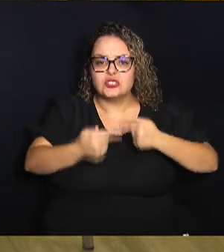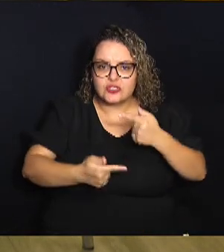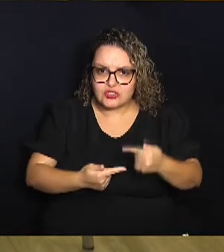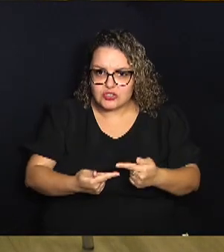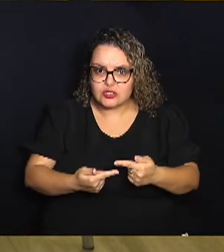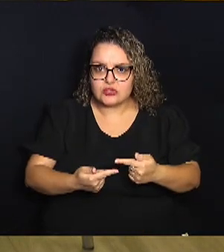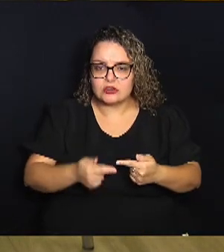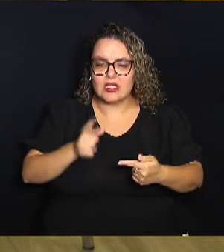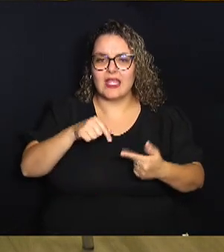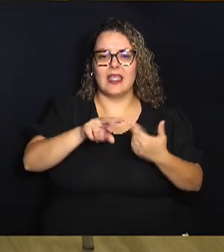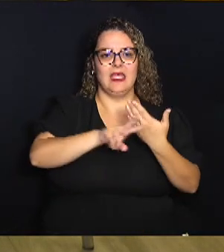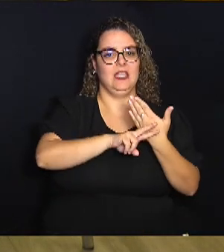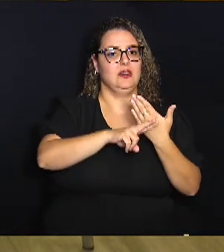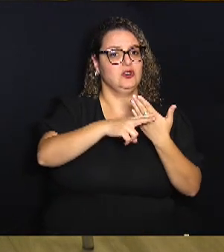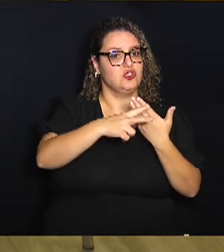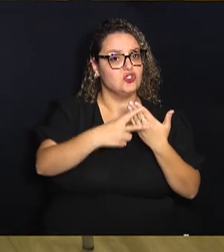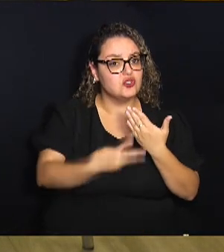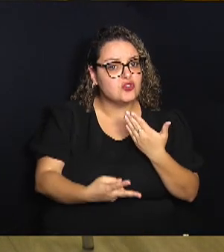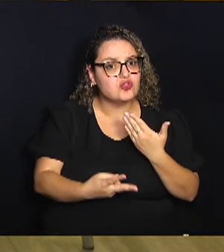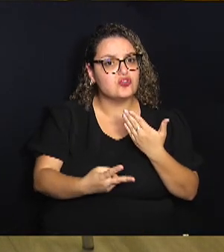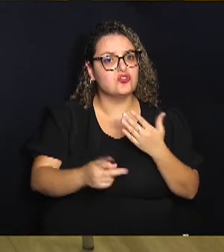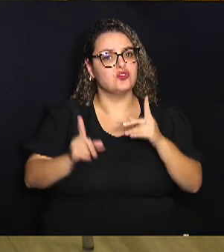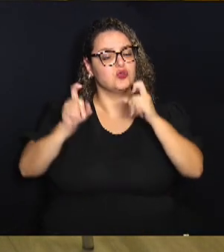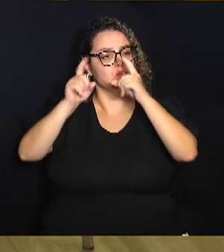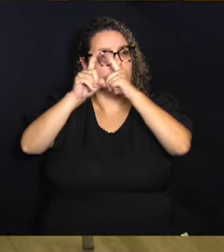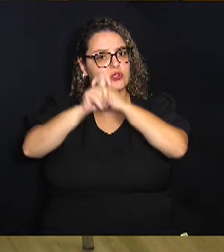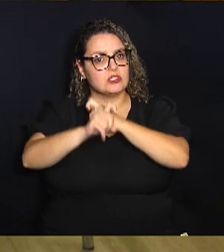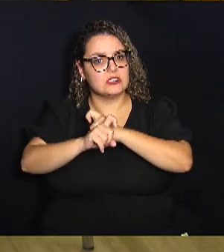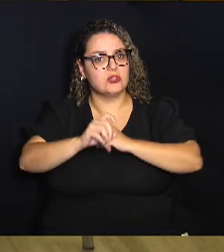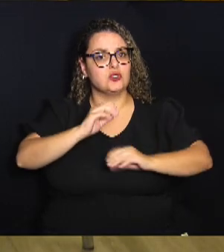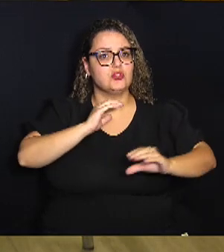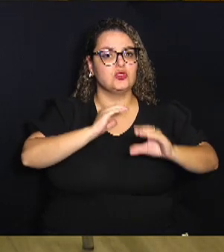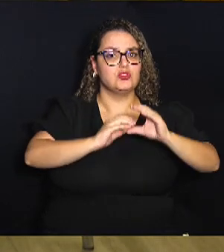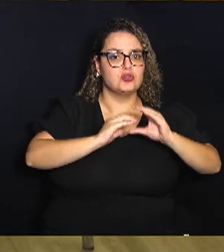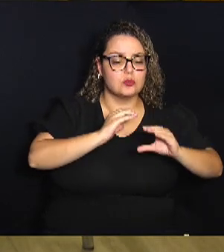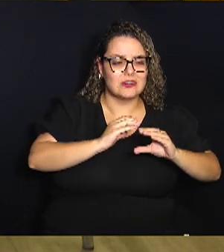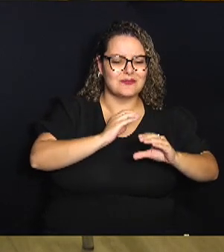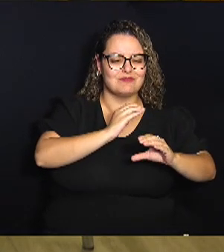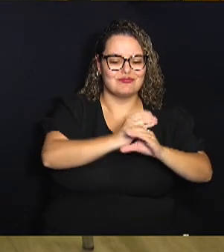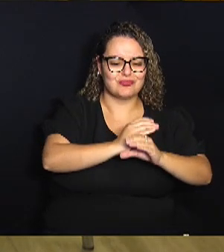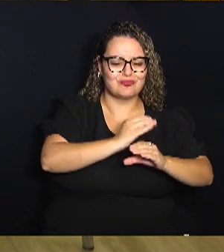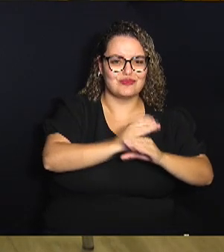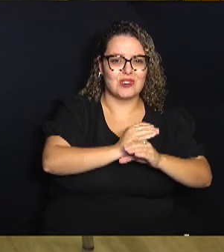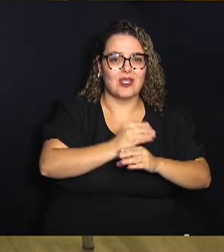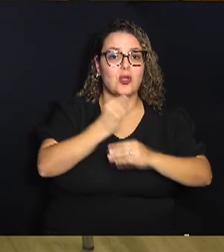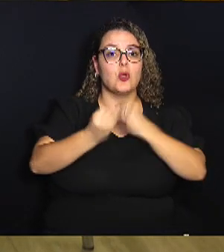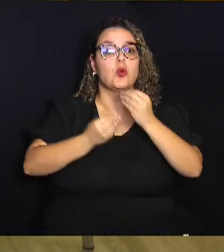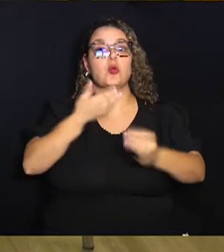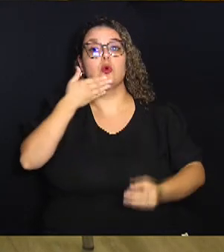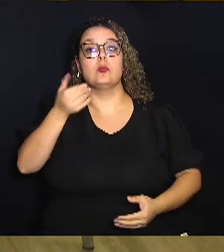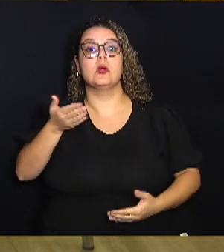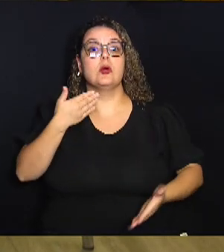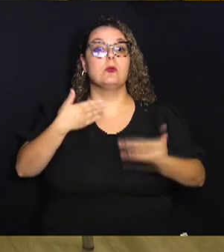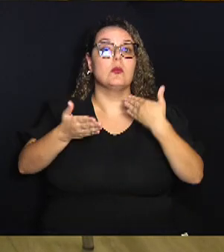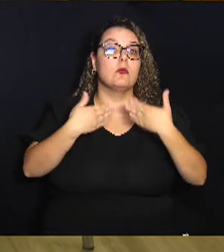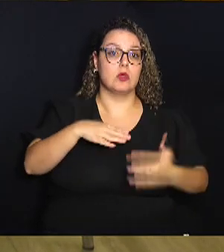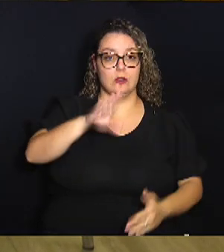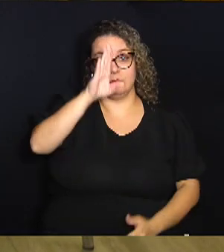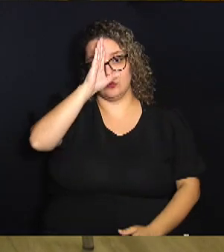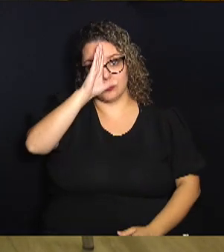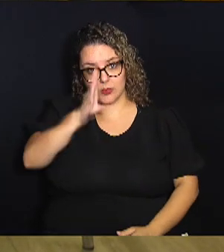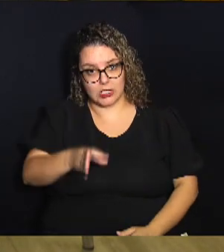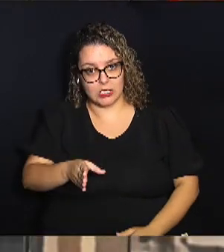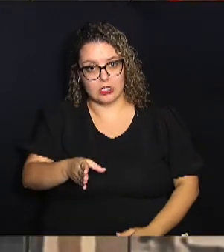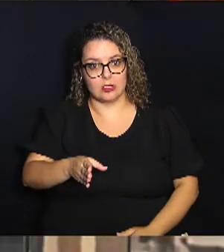seria consequência de uma dificuldade de comunicação? Como melhorar o diálogo, principalmente